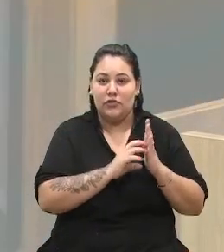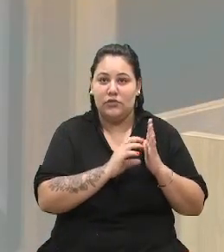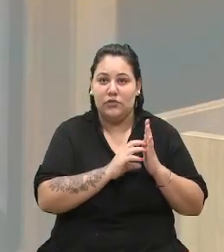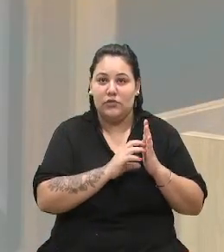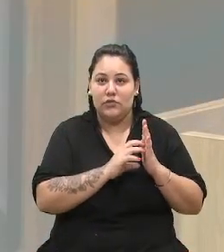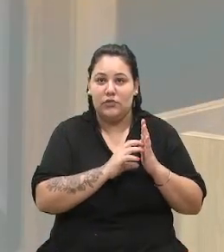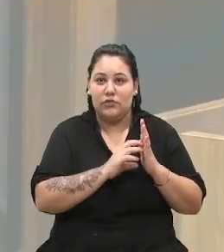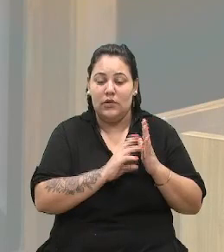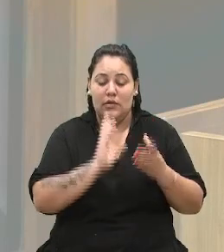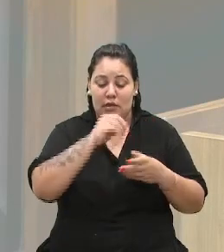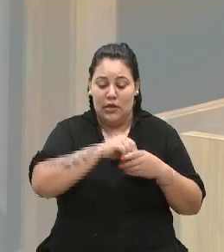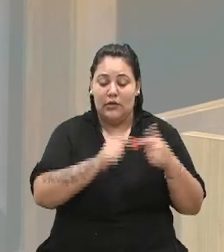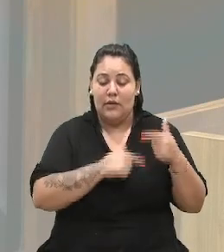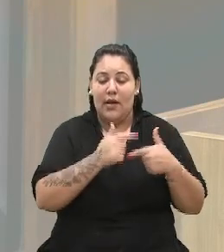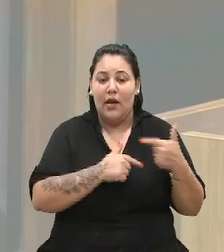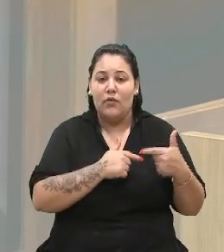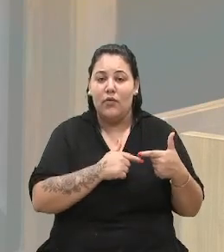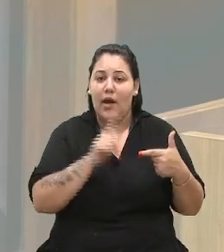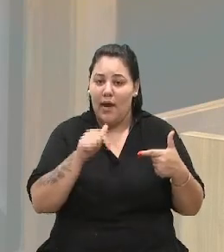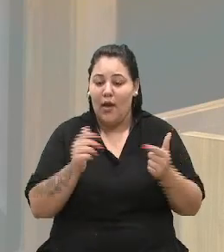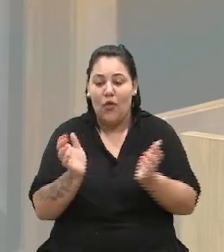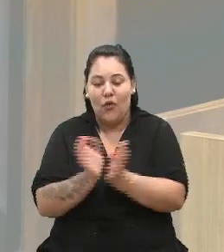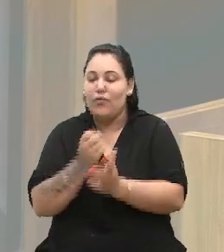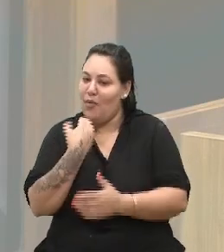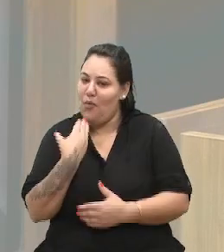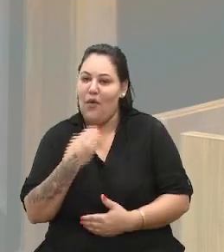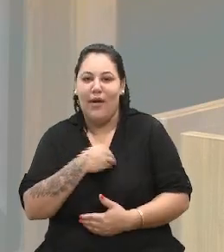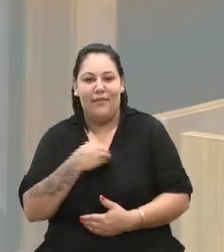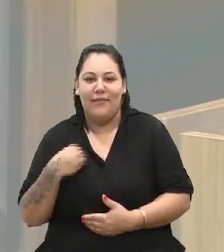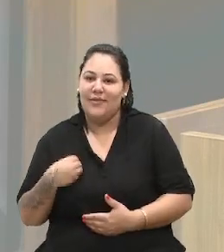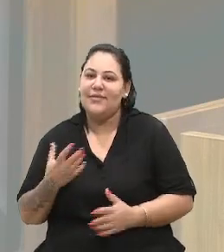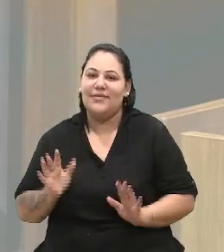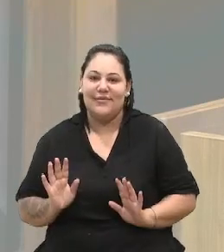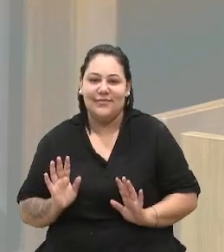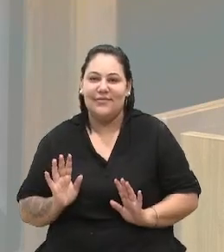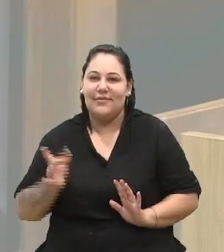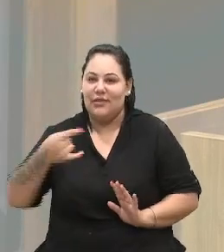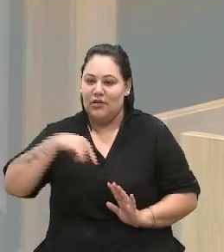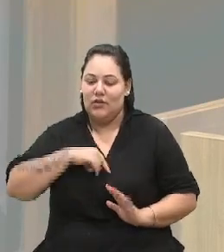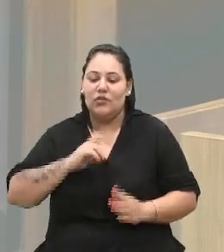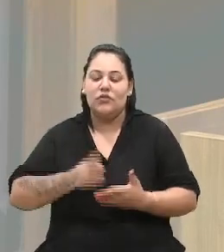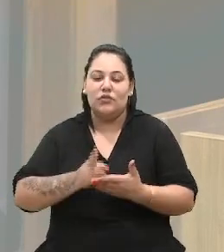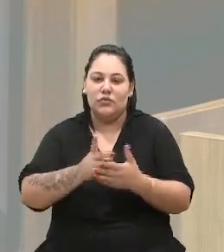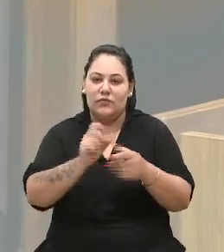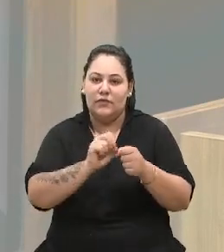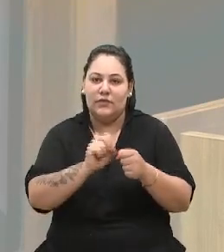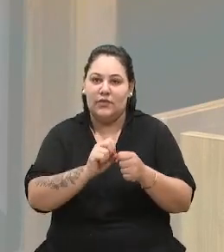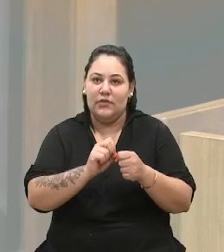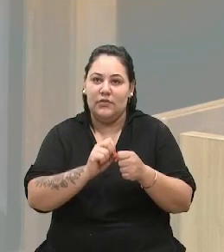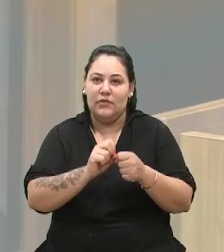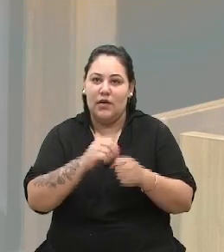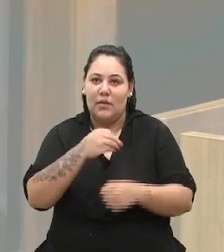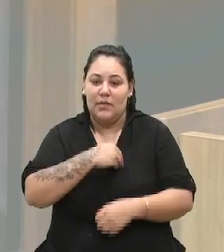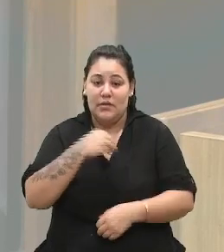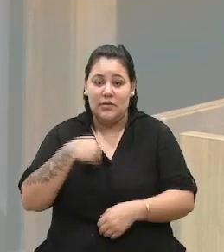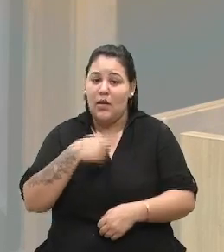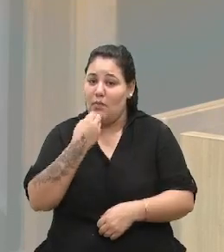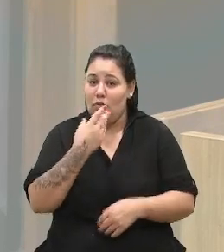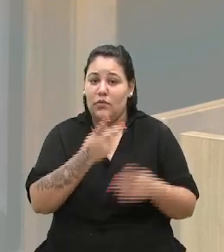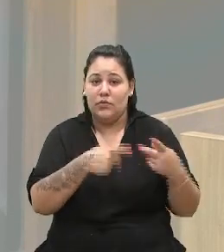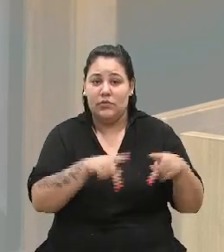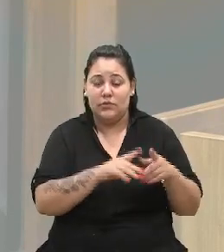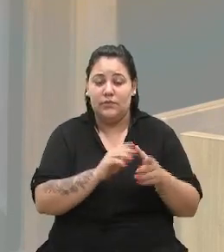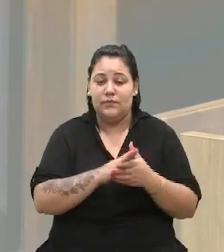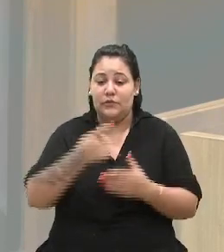medicina. E que nós podemos ofertar cada vez mais a boa medicina para a nossa população. A nossa gestão